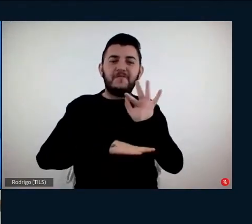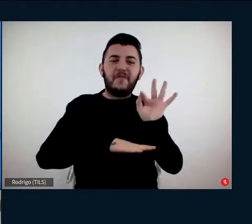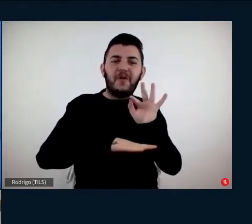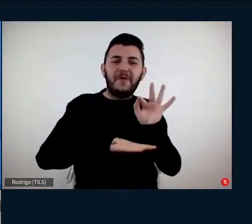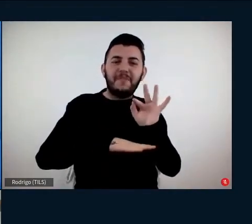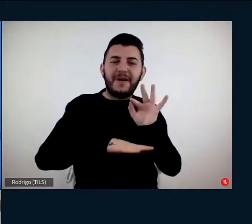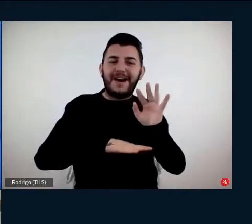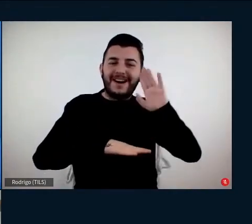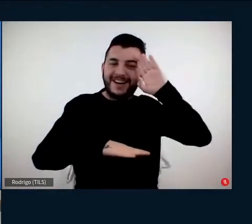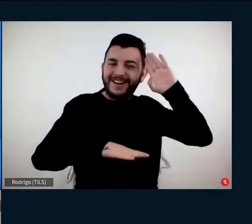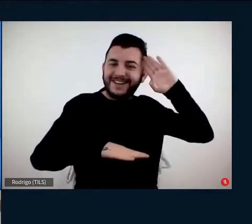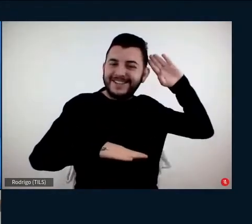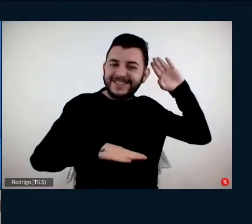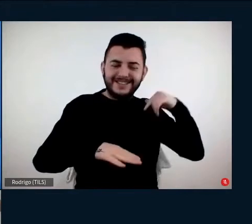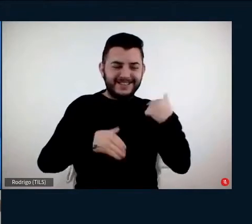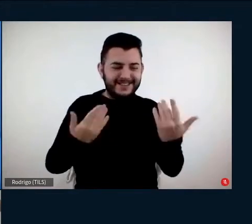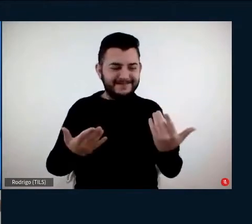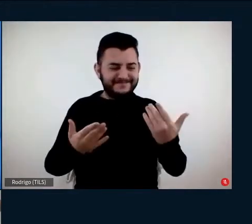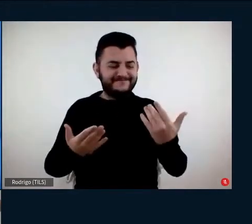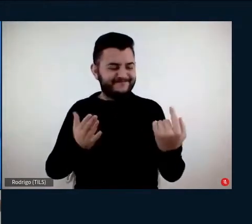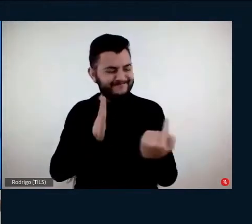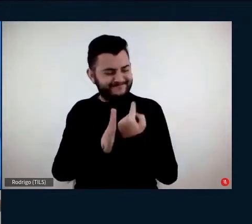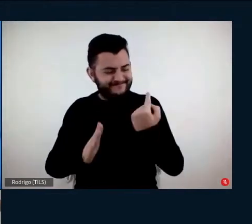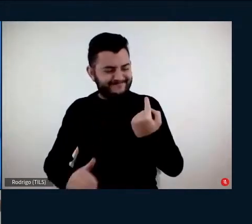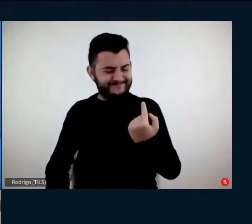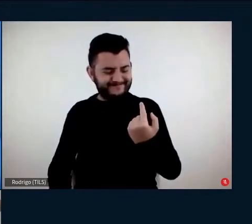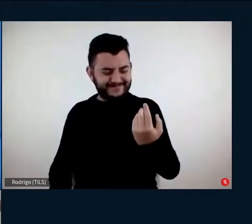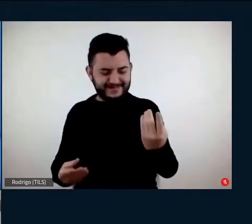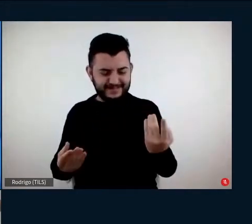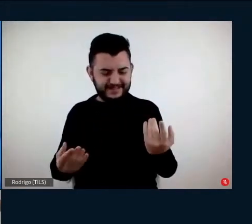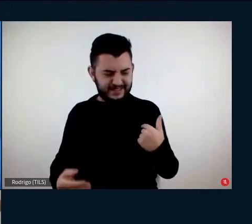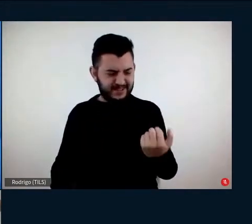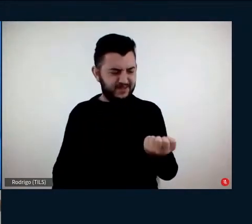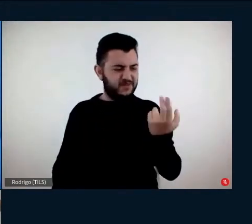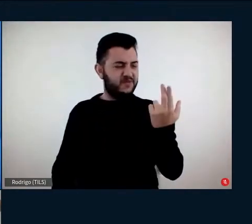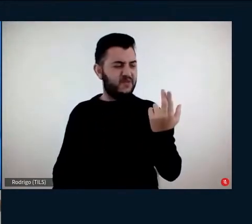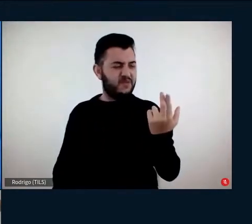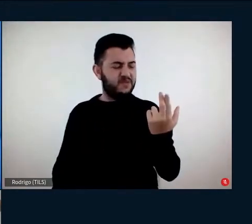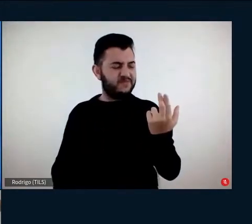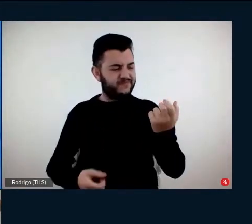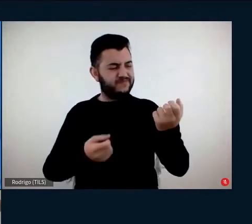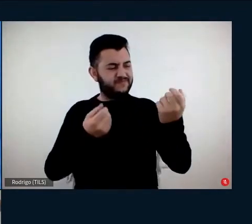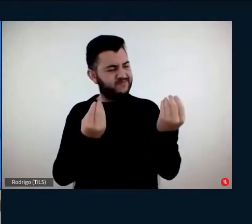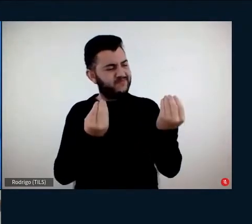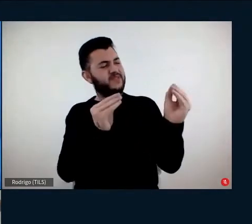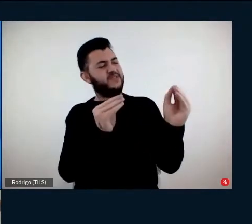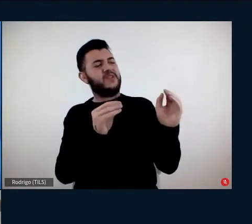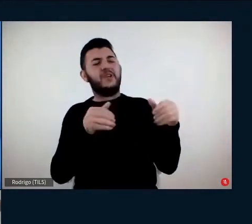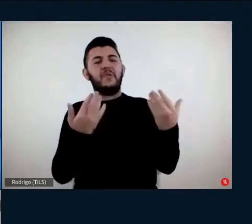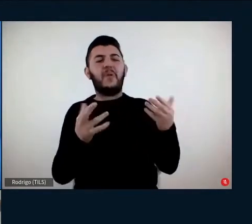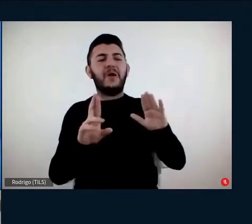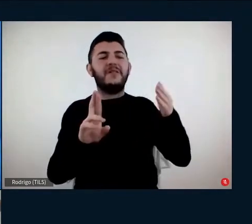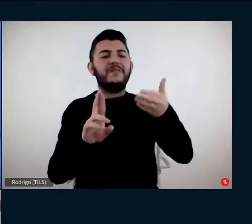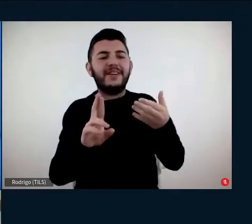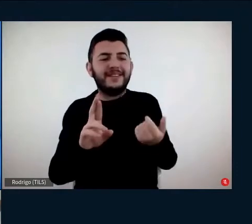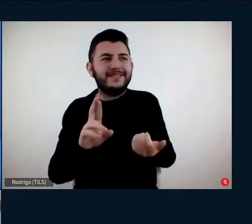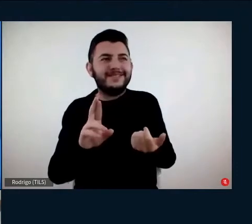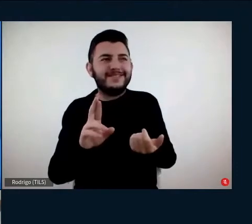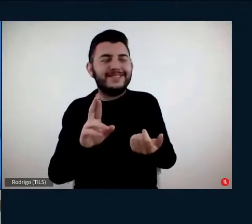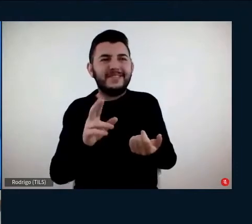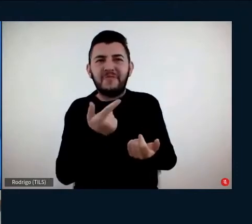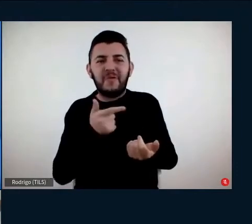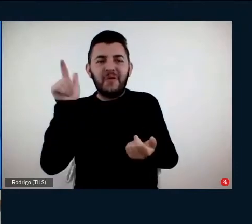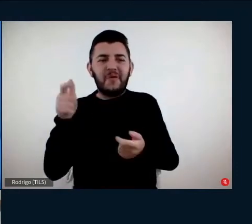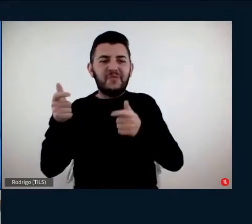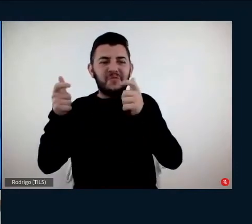vezes eu me perguntava assim, mas eu vou falar isso? E eu vou colocar referência de quem? Sendo que eu não falei isso antes, em outro lugar.